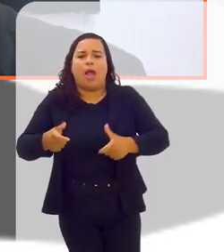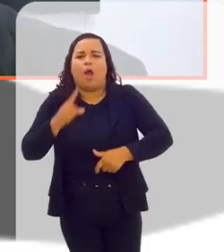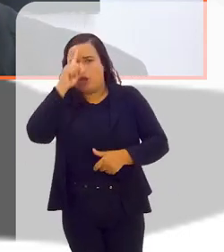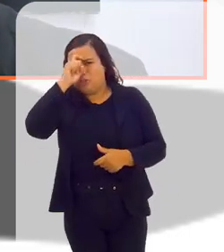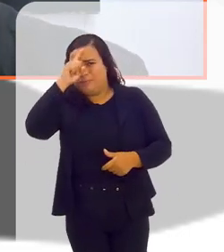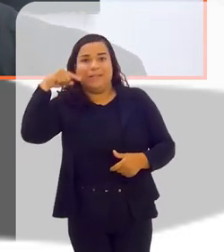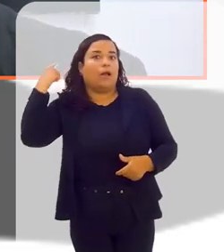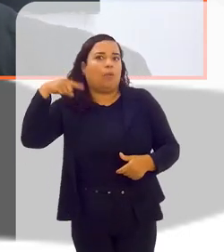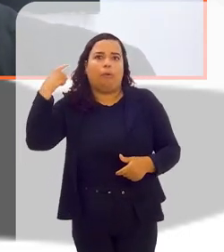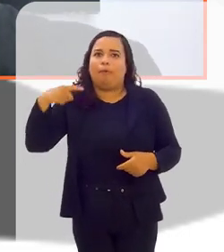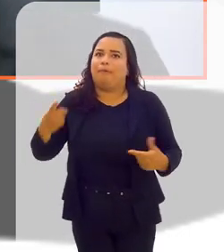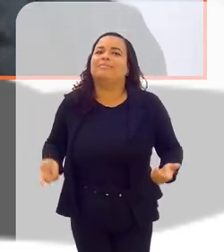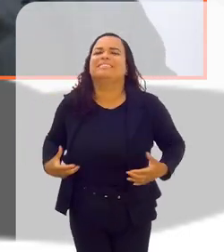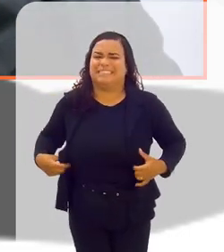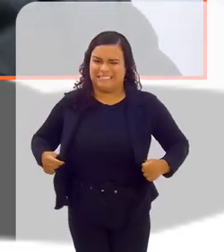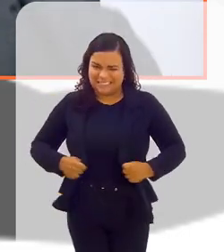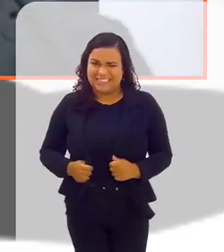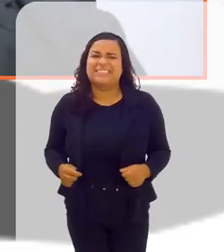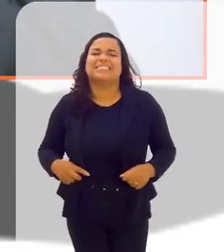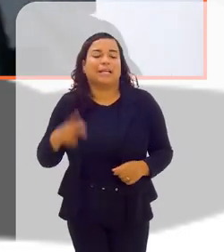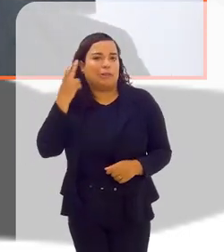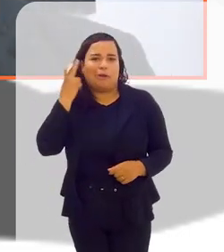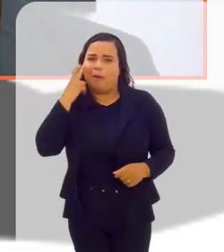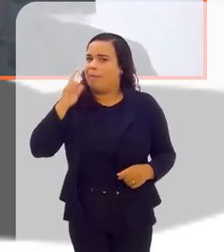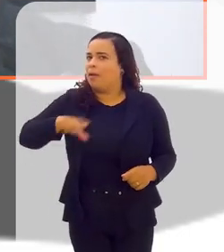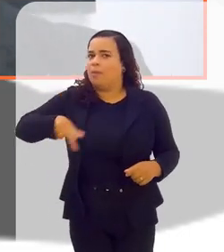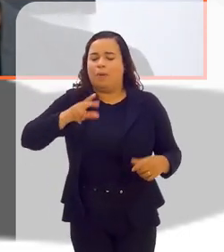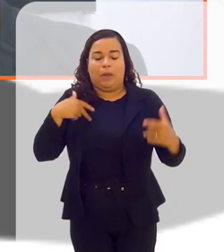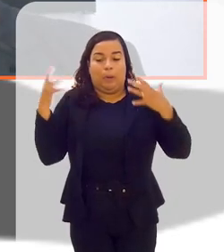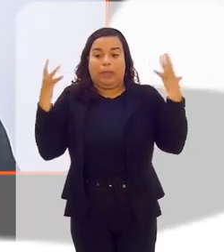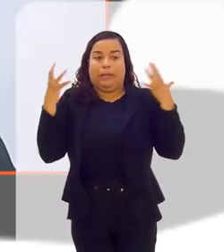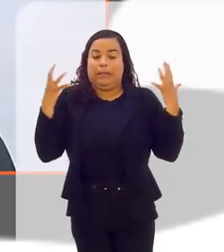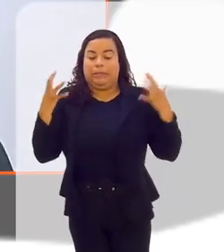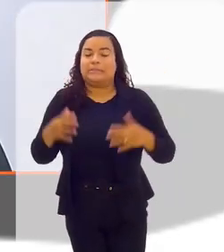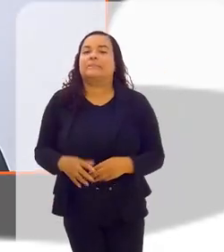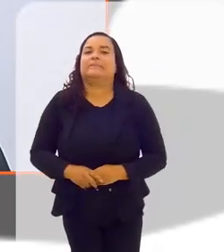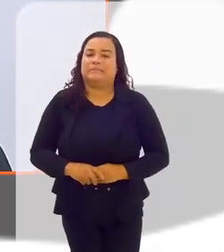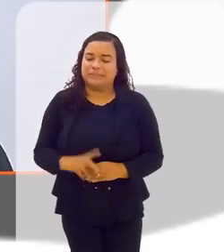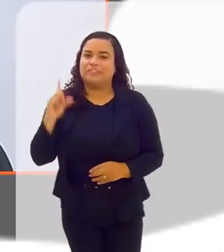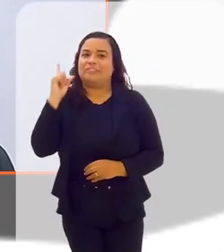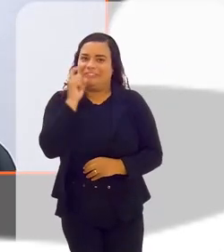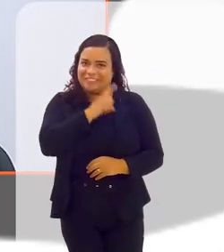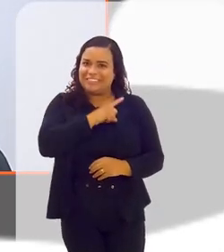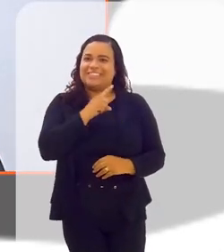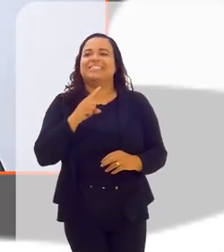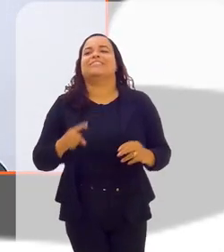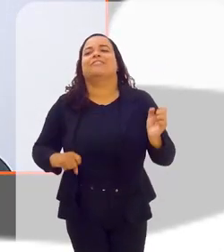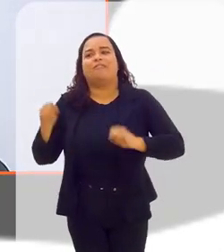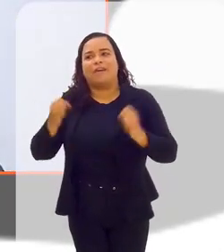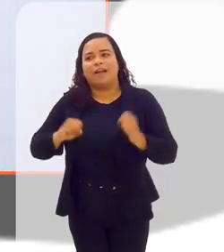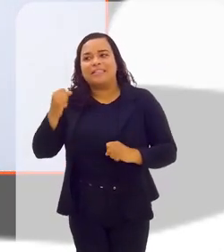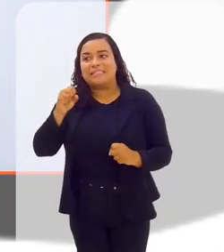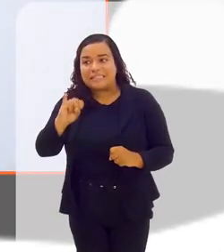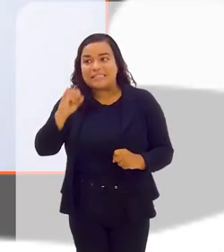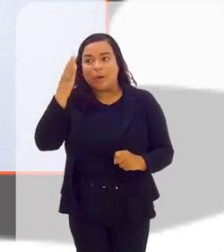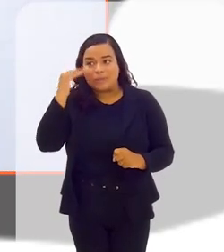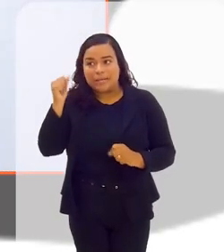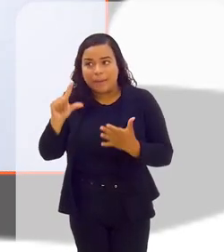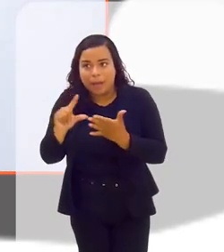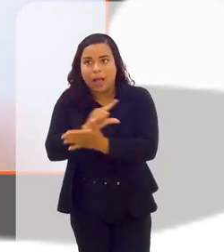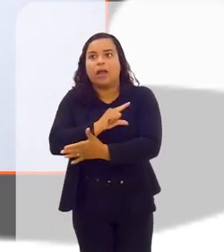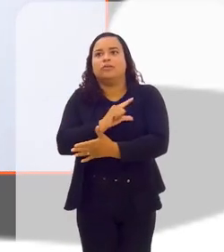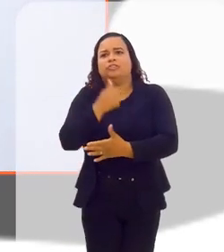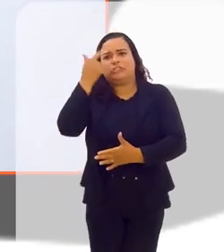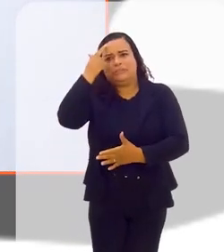coisa de louco. Coisa de louco, não é uma coisa normal. Eu, sinceramente, se eu soubesse que ser fabricante era